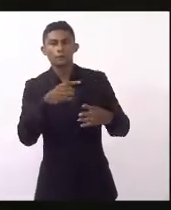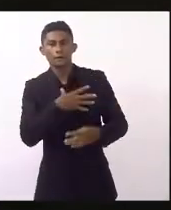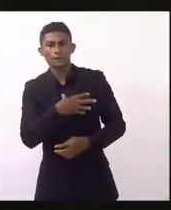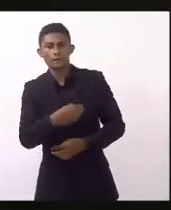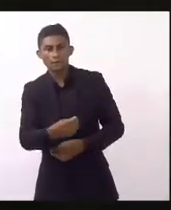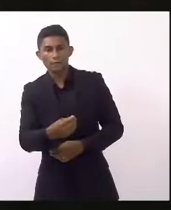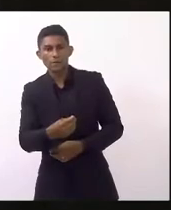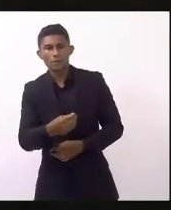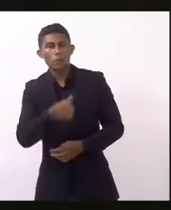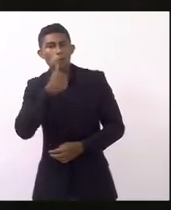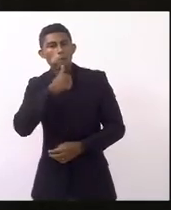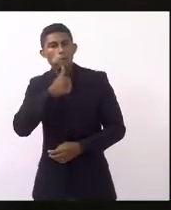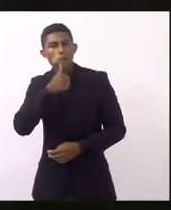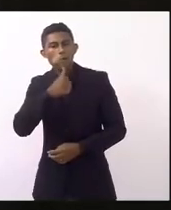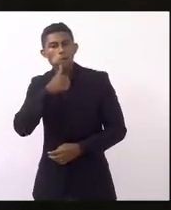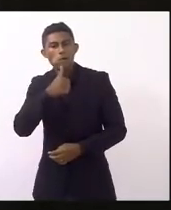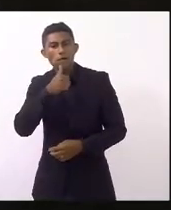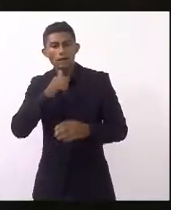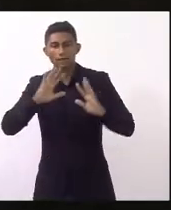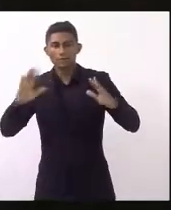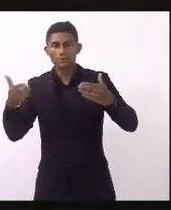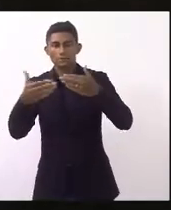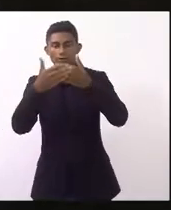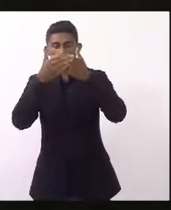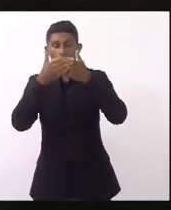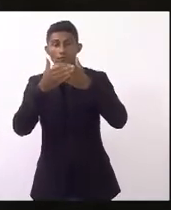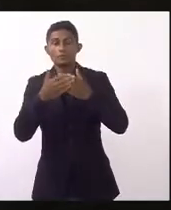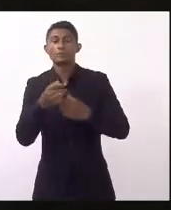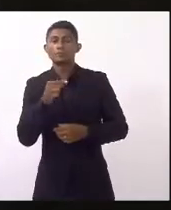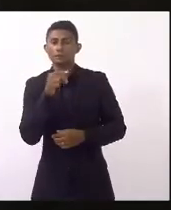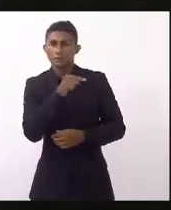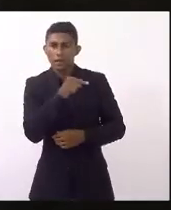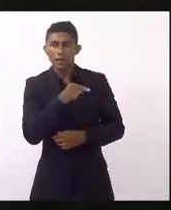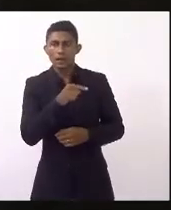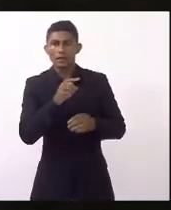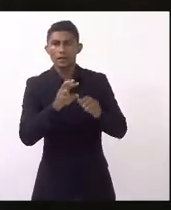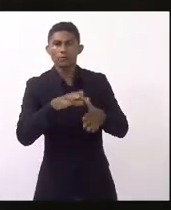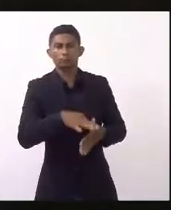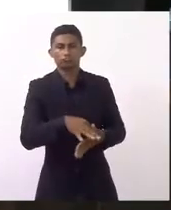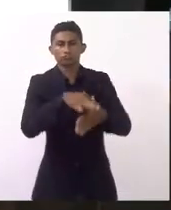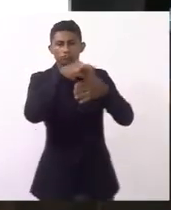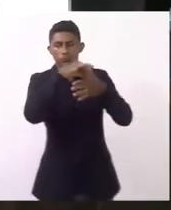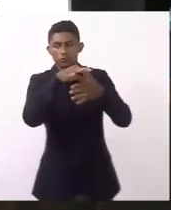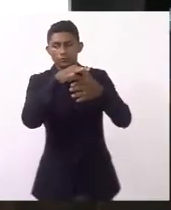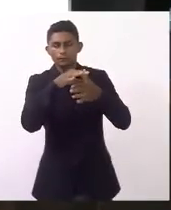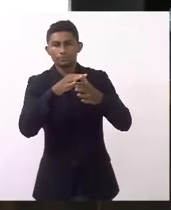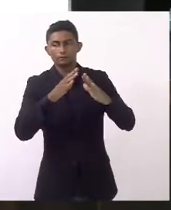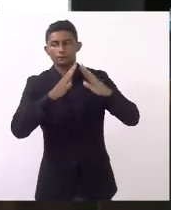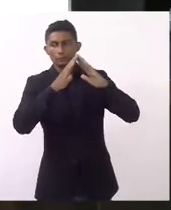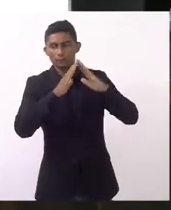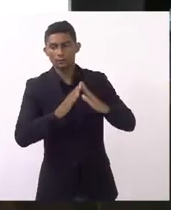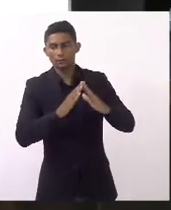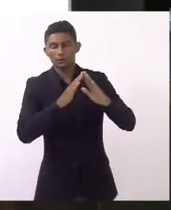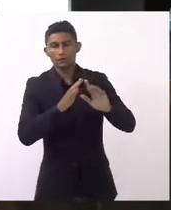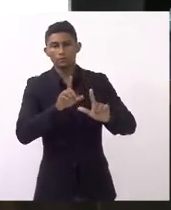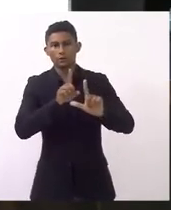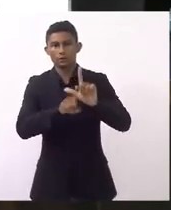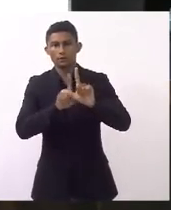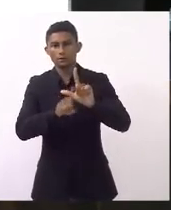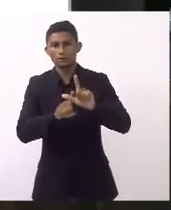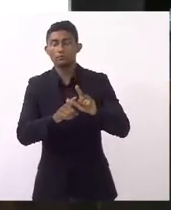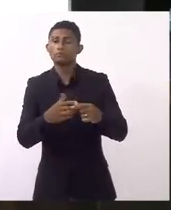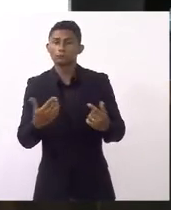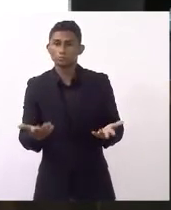pai Mauro e lidera o Ilê Axé ofá terreiro de candomblé da nação Ketu sendo